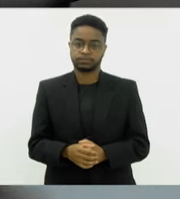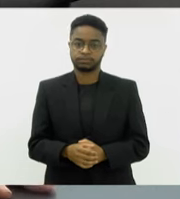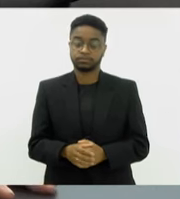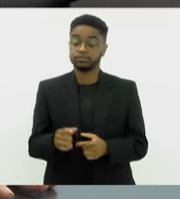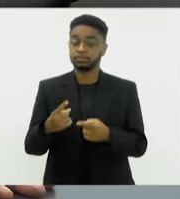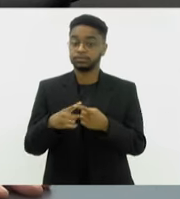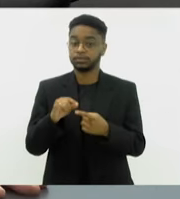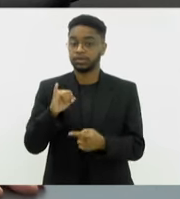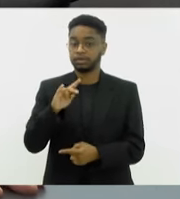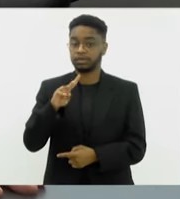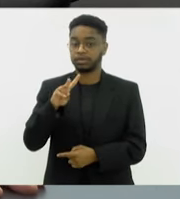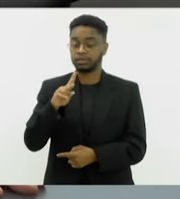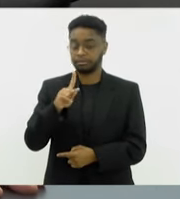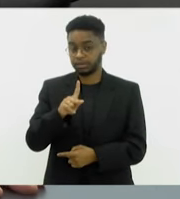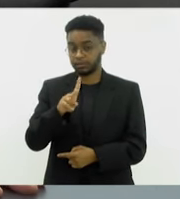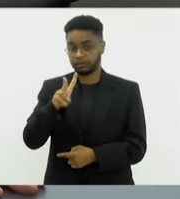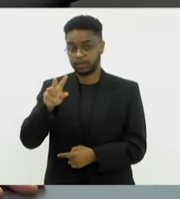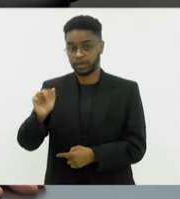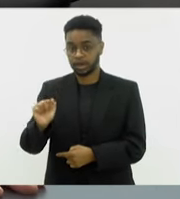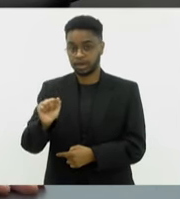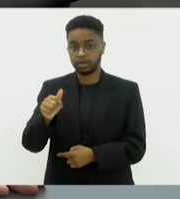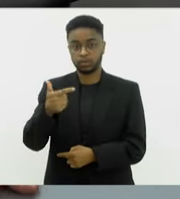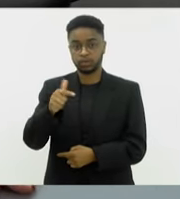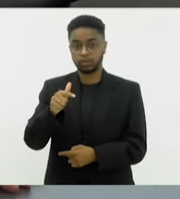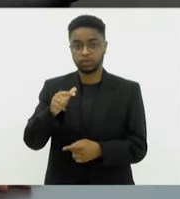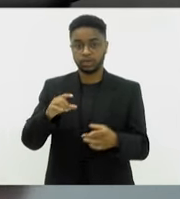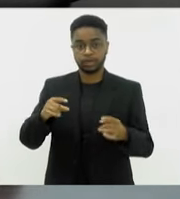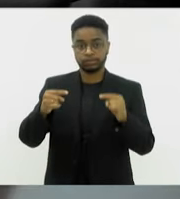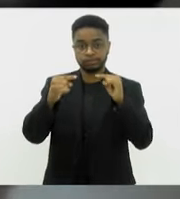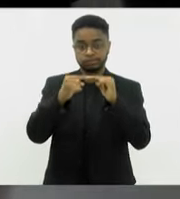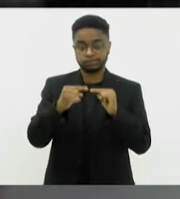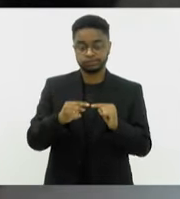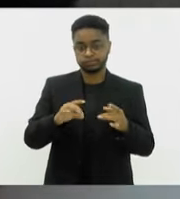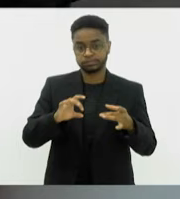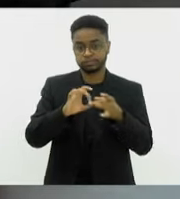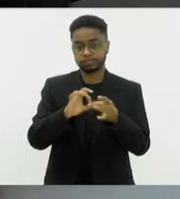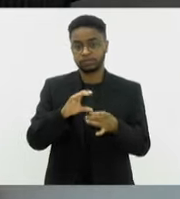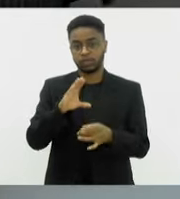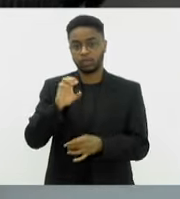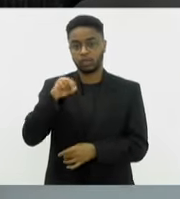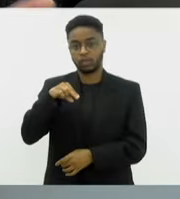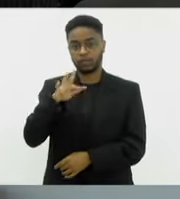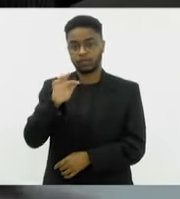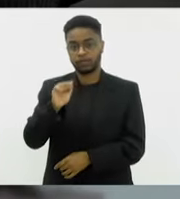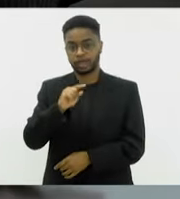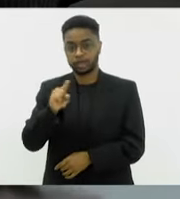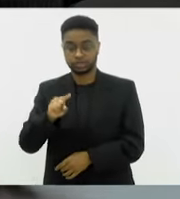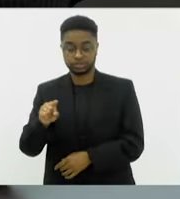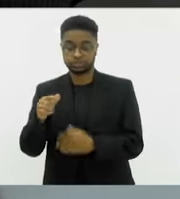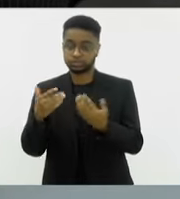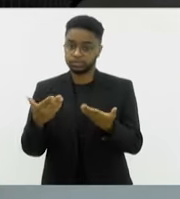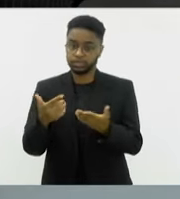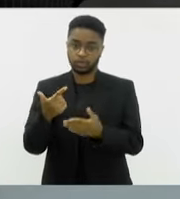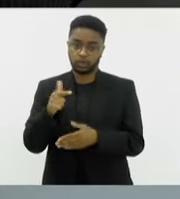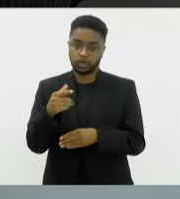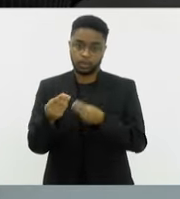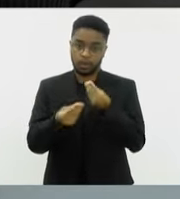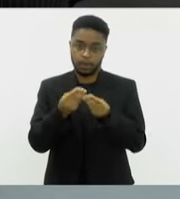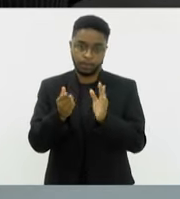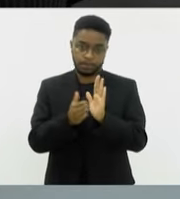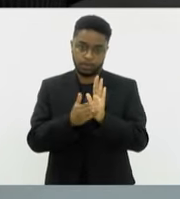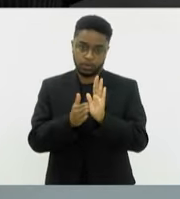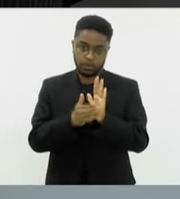está fora do âmbito de atribuições do CONFAS, então não cabe propor ao Conselho Nacional de